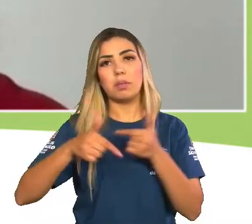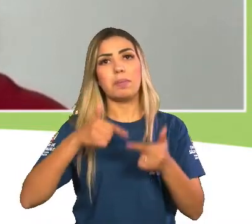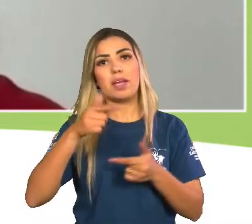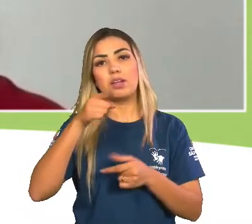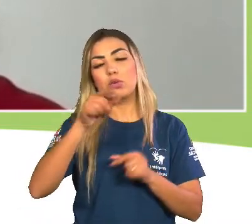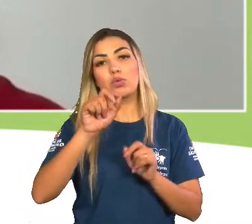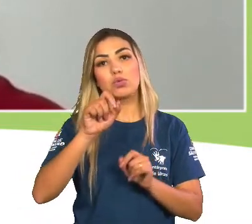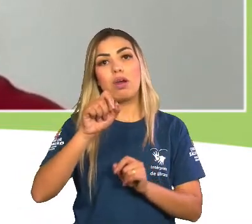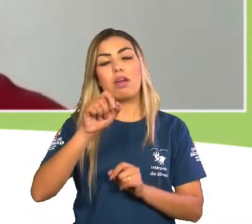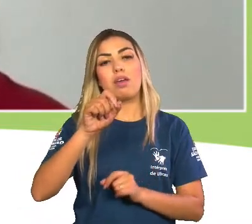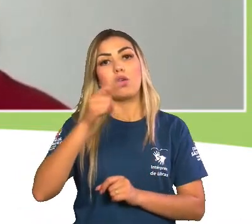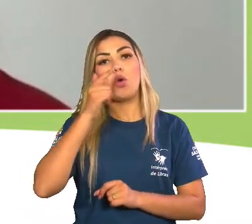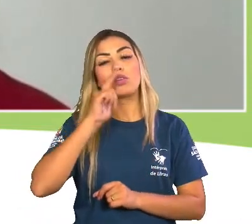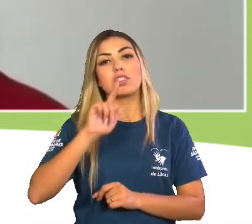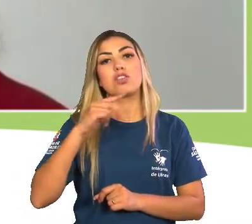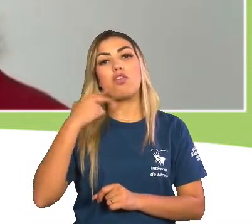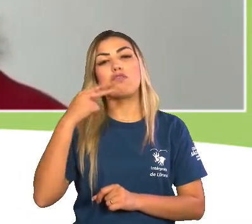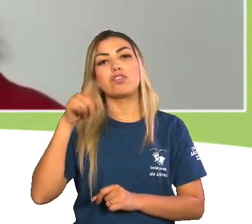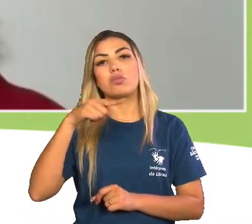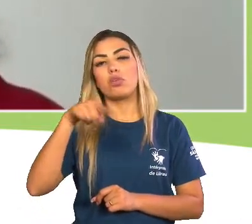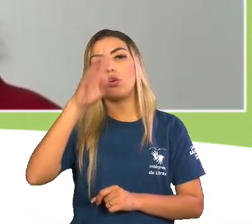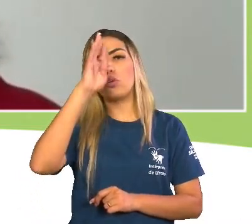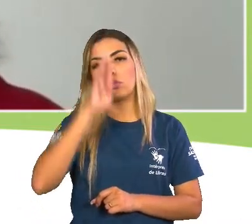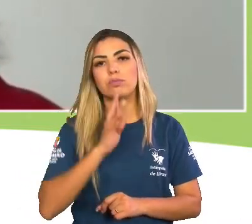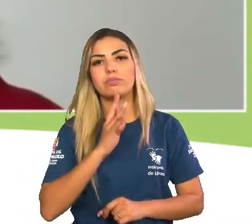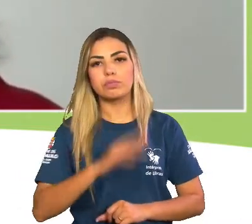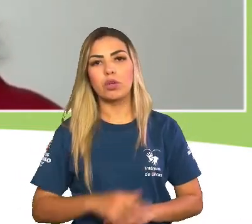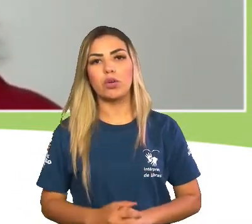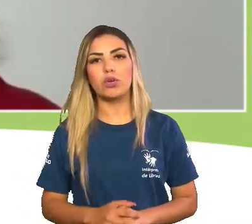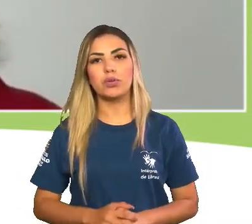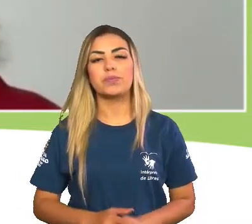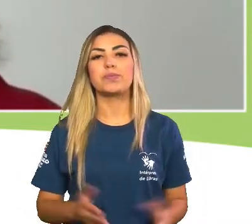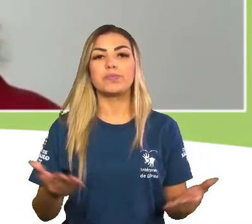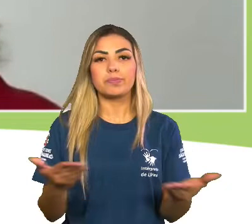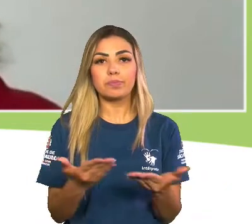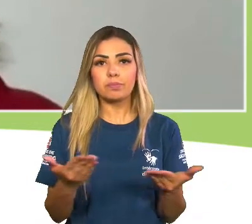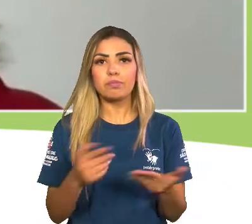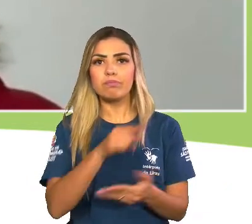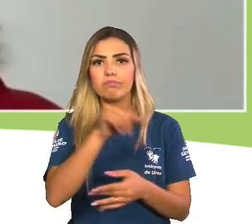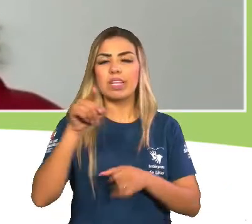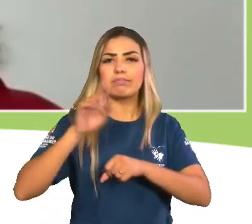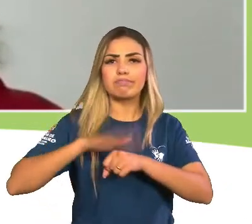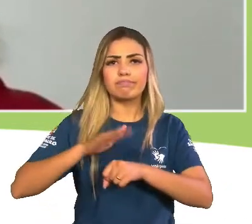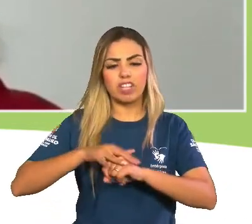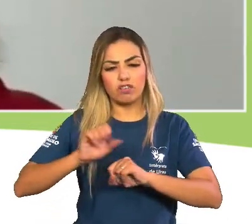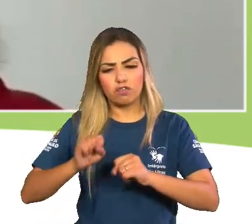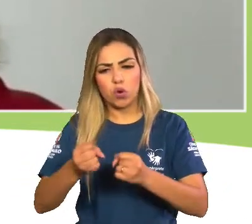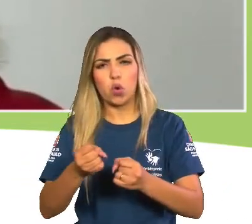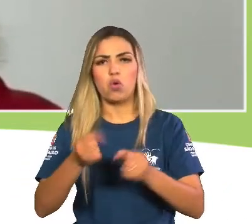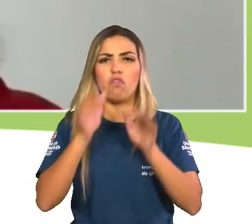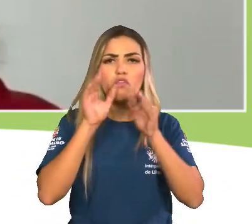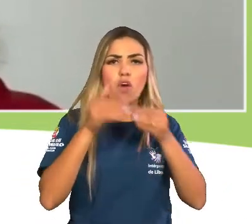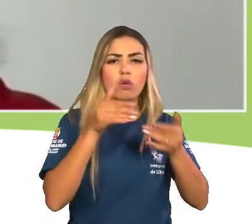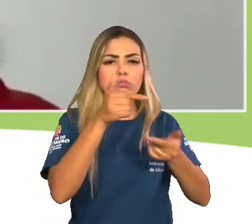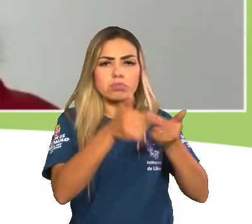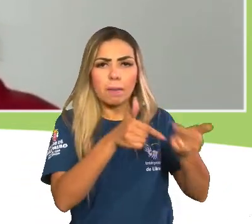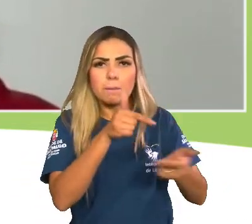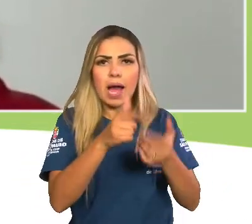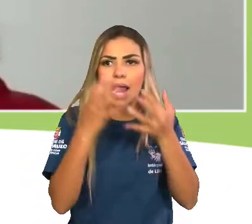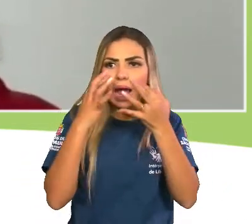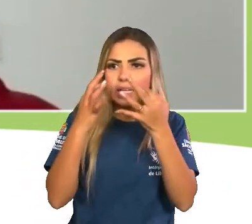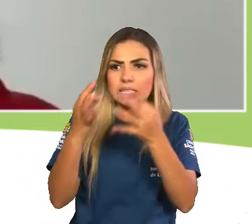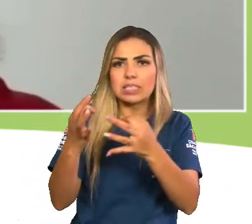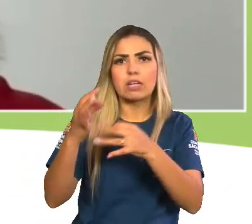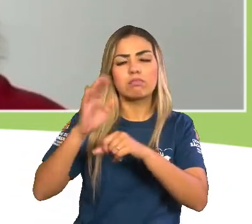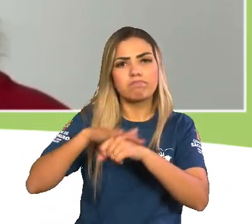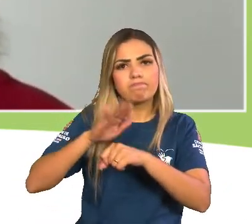gratuito. E atualmente você tem dedicado seu tempo, seu trabalho, a sua atenção, a sua